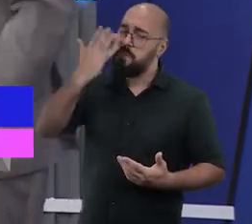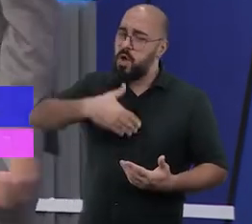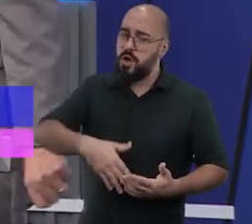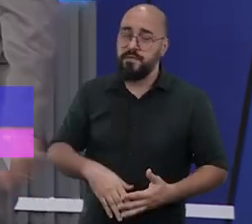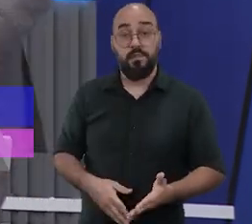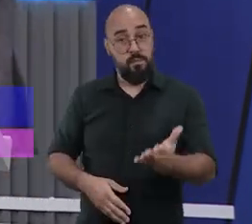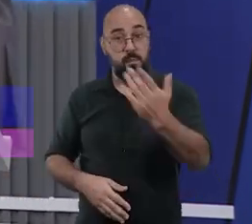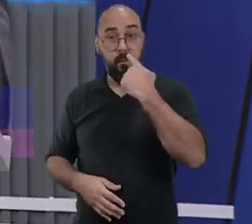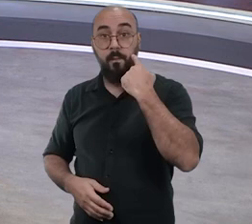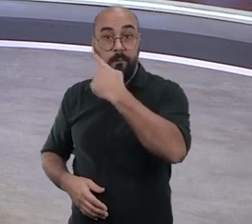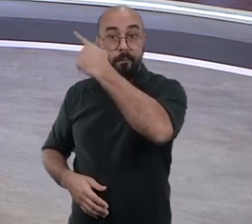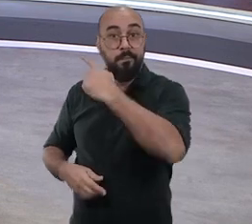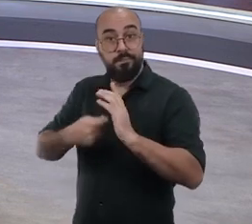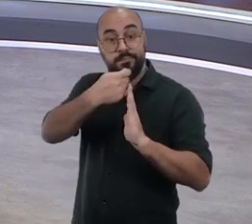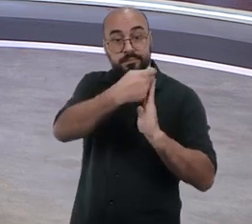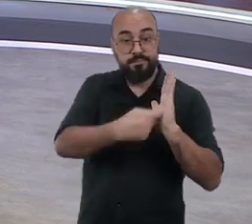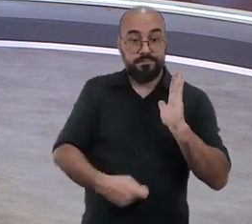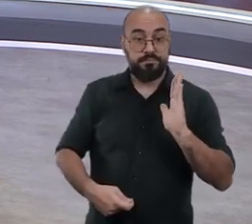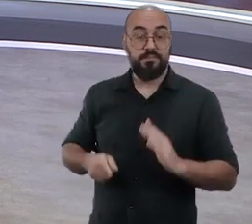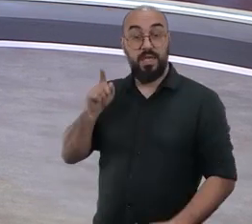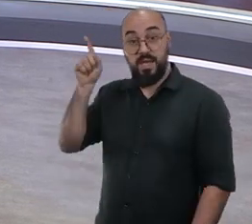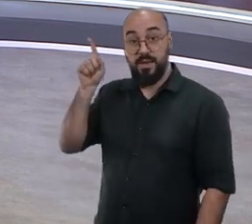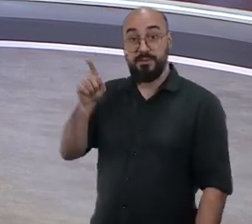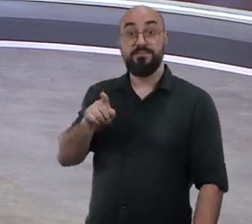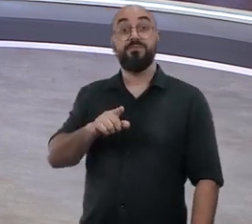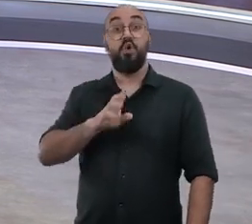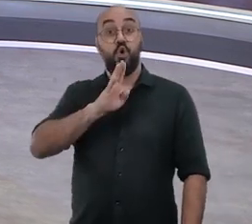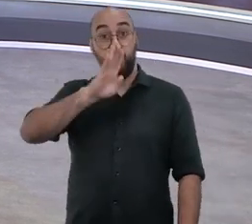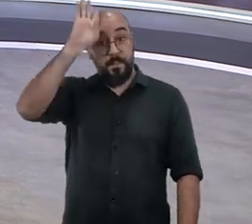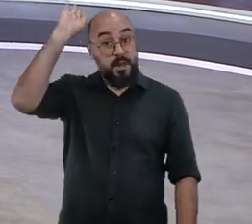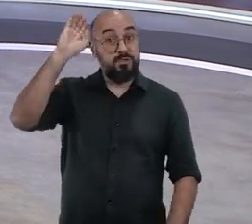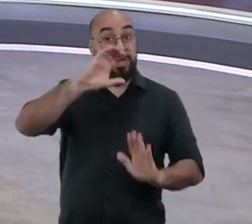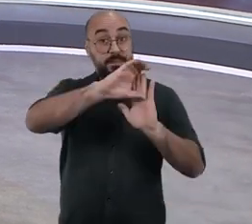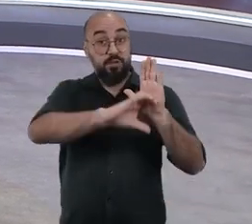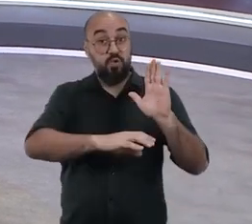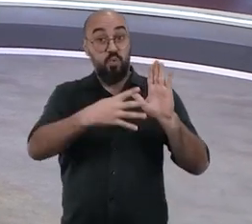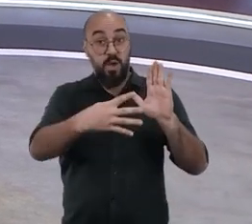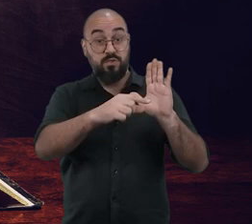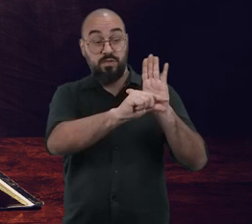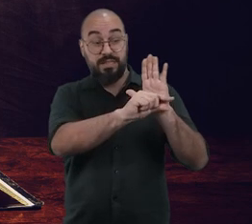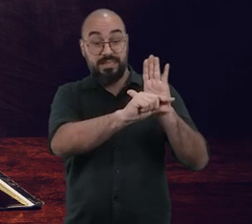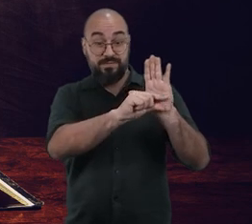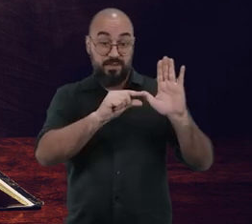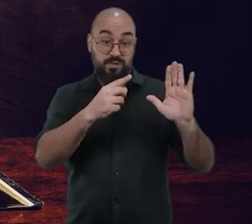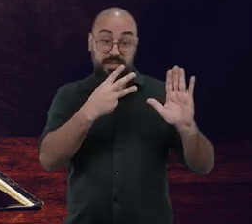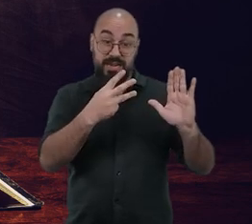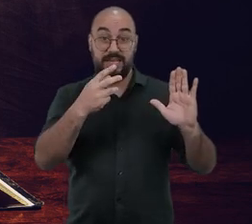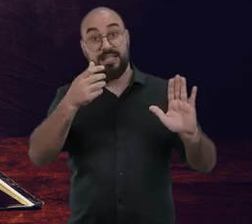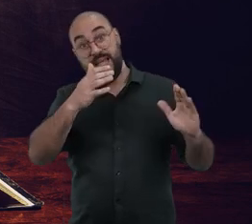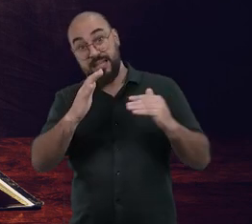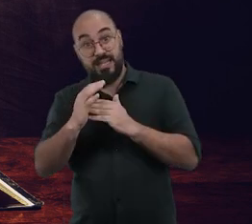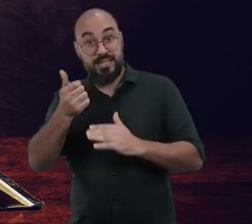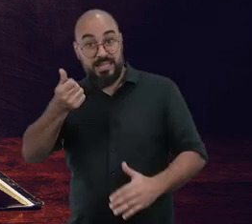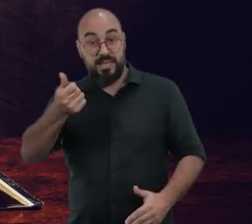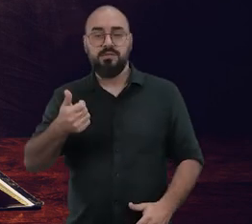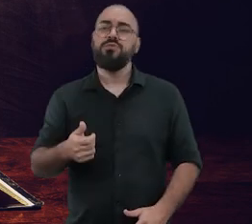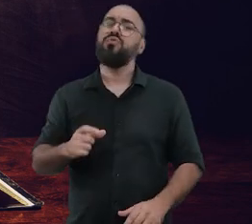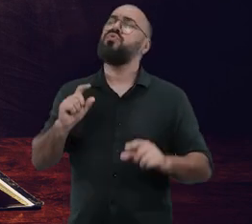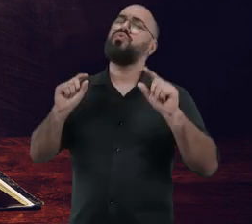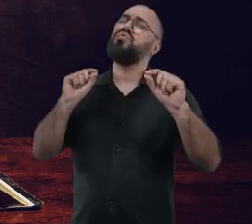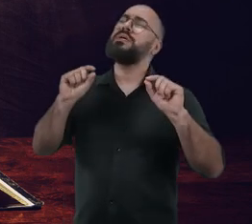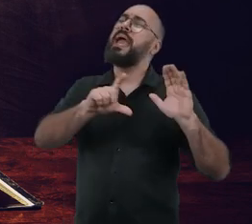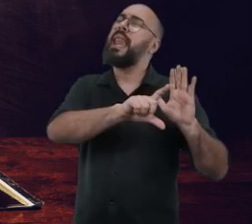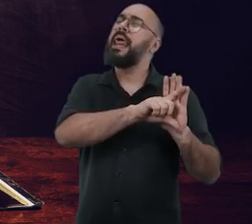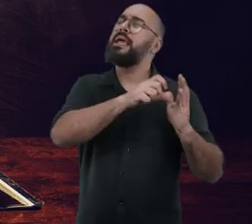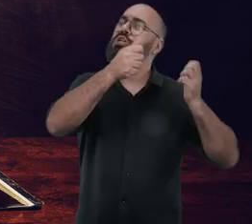Venha comigo. Venha agora para Romanos 4, 3 e 6, que diz assim, olha, pois o que diz a Escritura? A